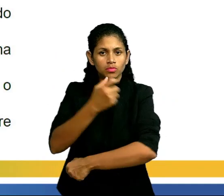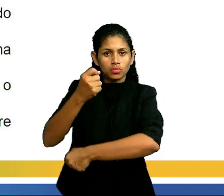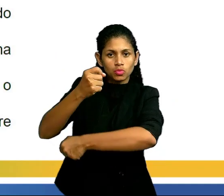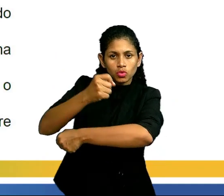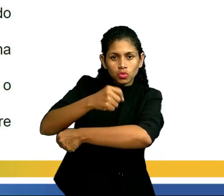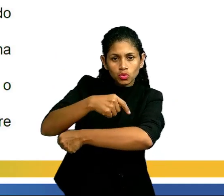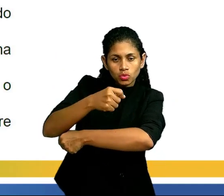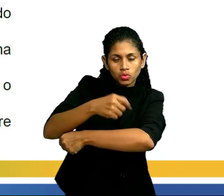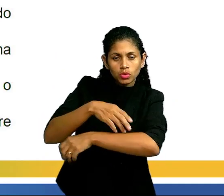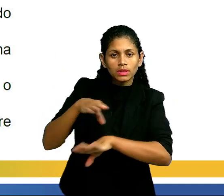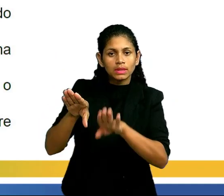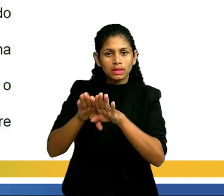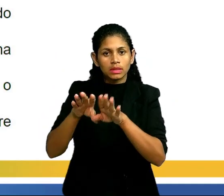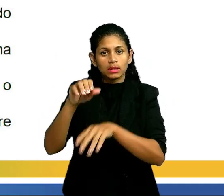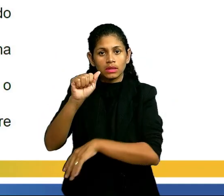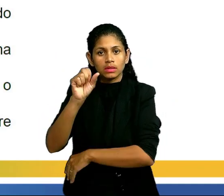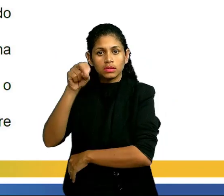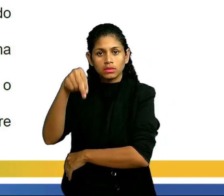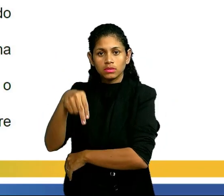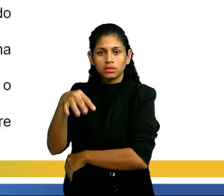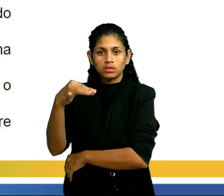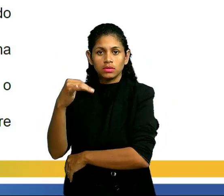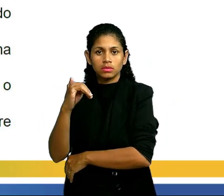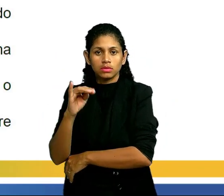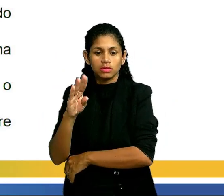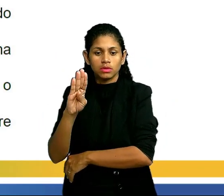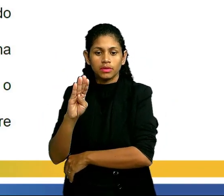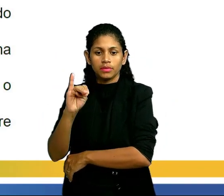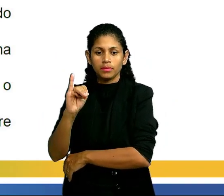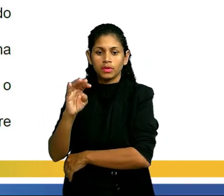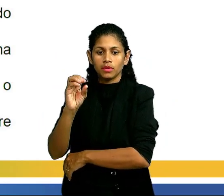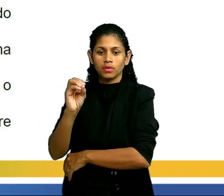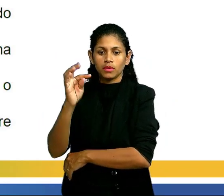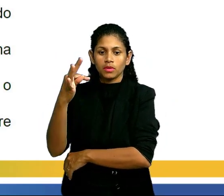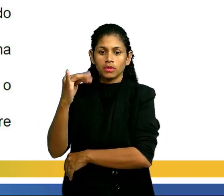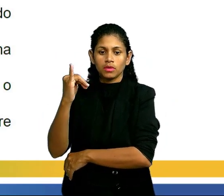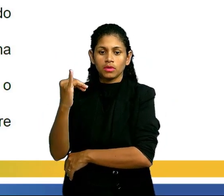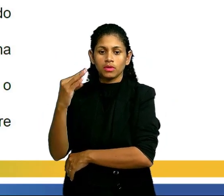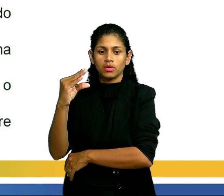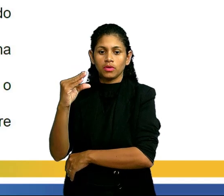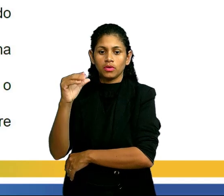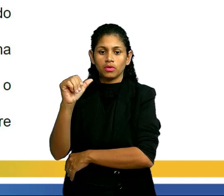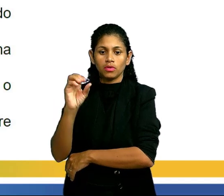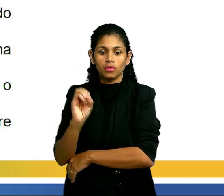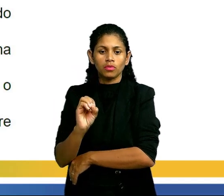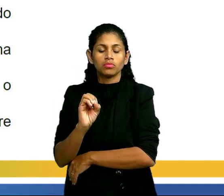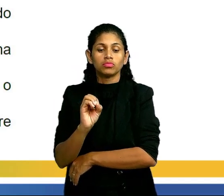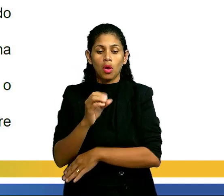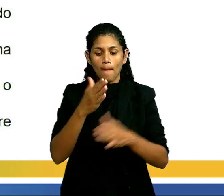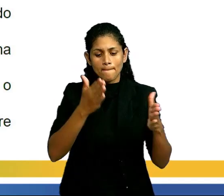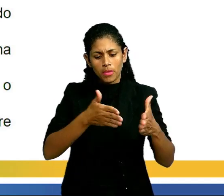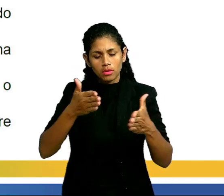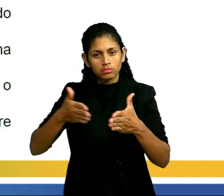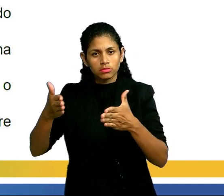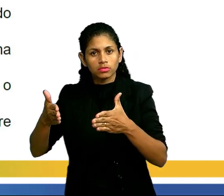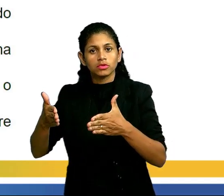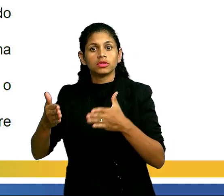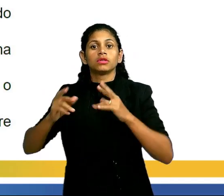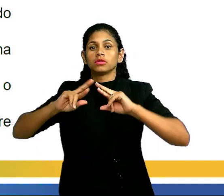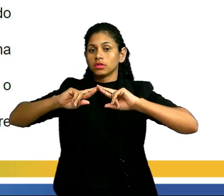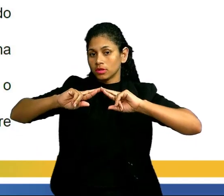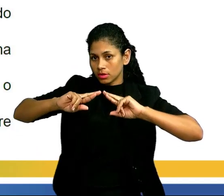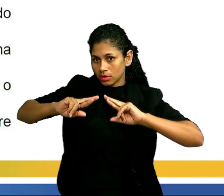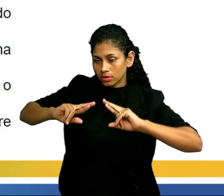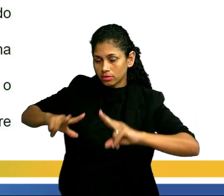os antibióticos submetem os organismos a processos biológicos diferentes. Pessoas